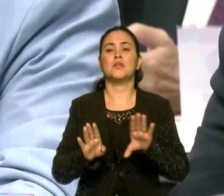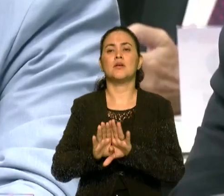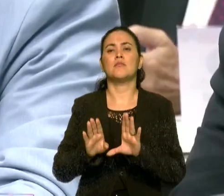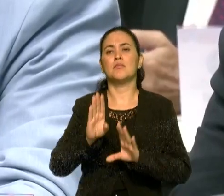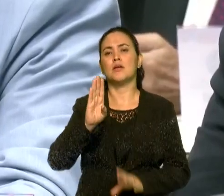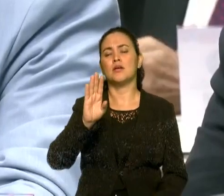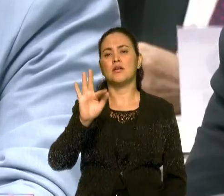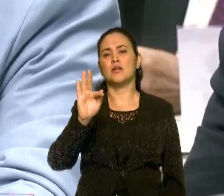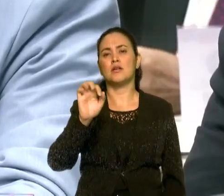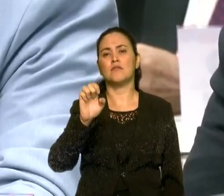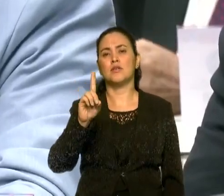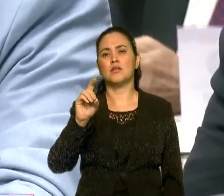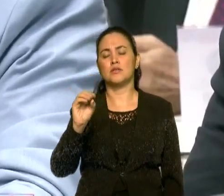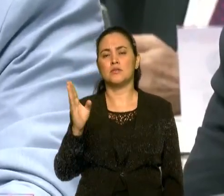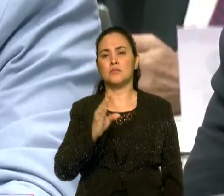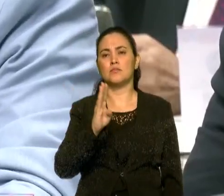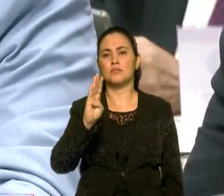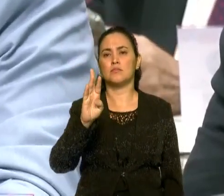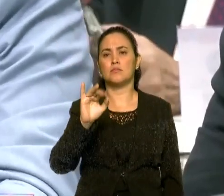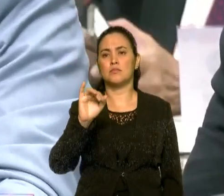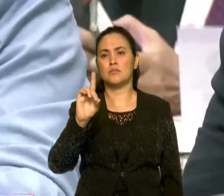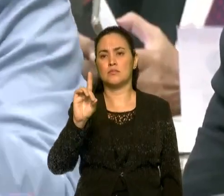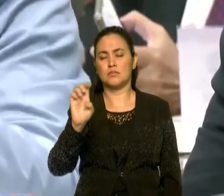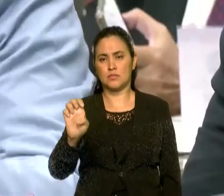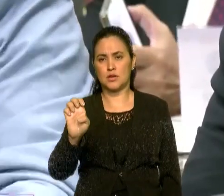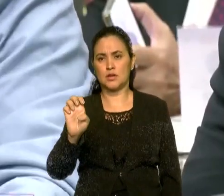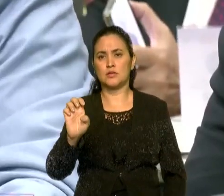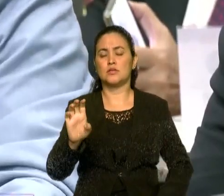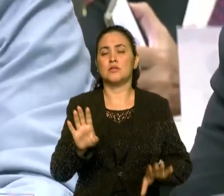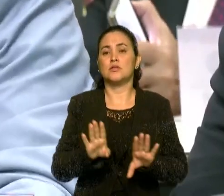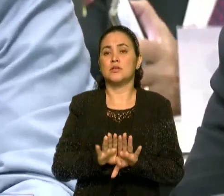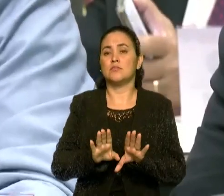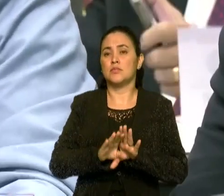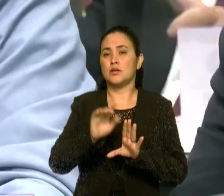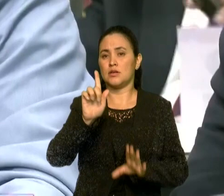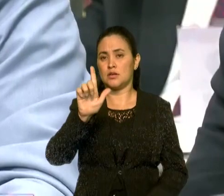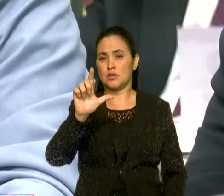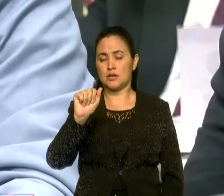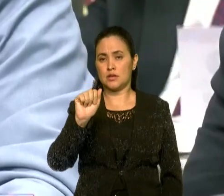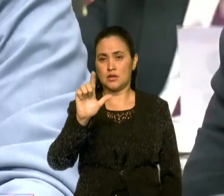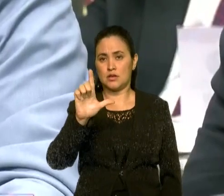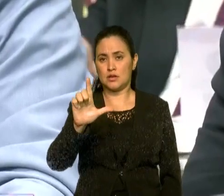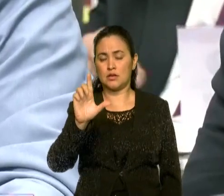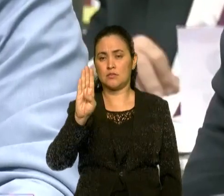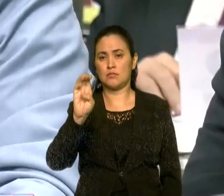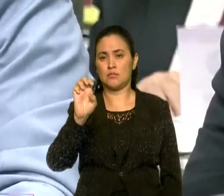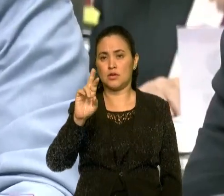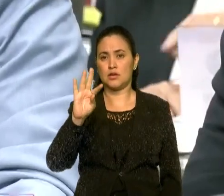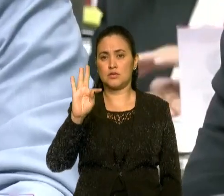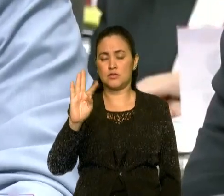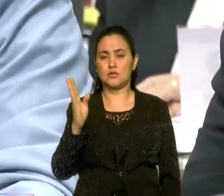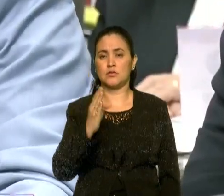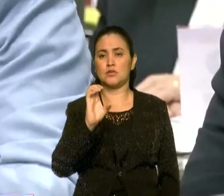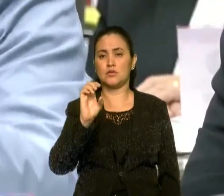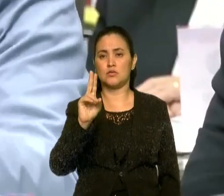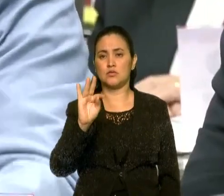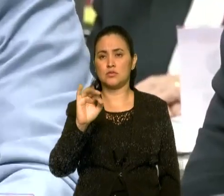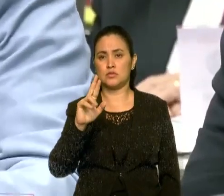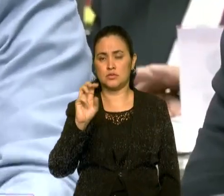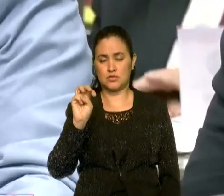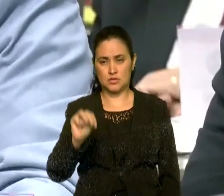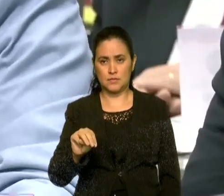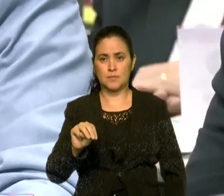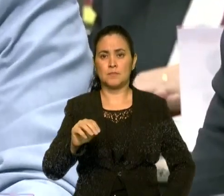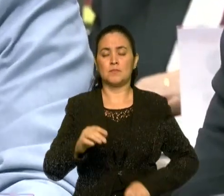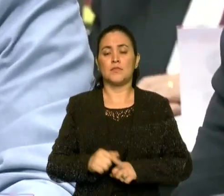região, uma região próspera, uma região, senhora presidente, que tem muito a crescer e desenvolver. E você, que já tem um